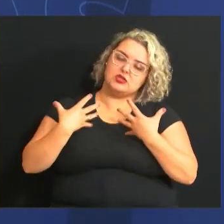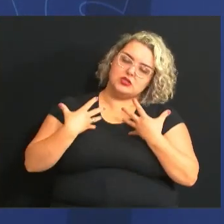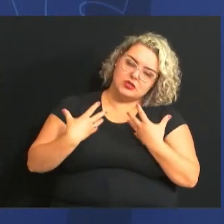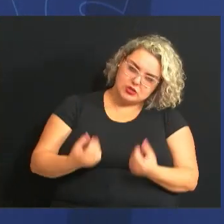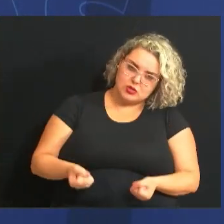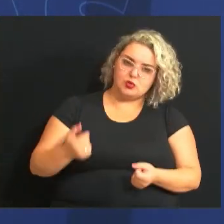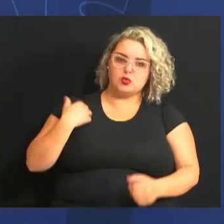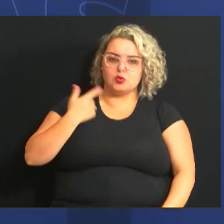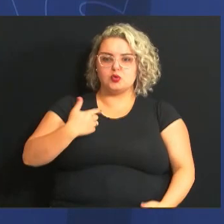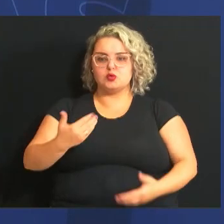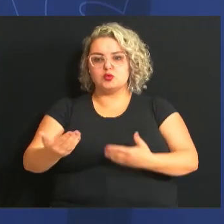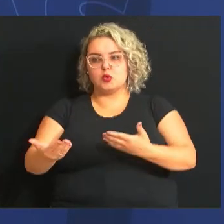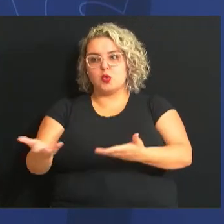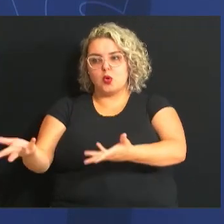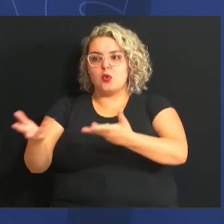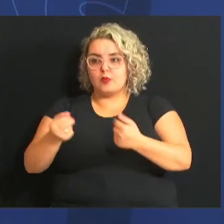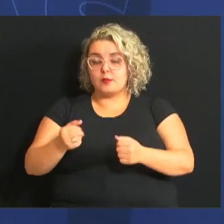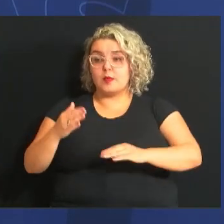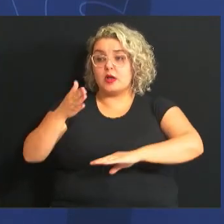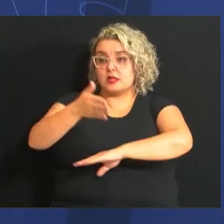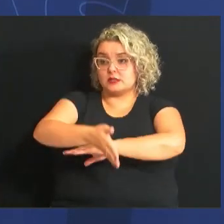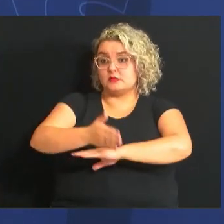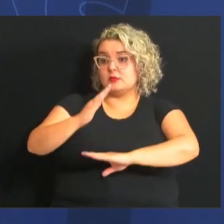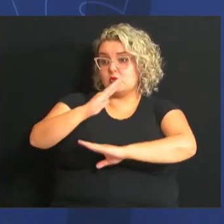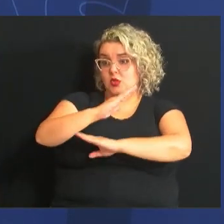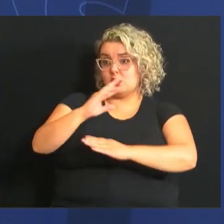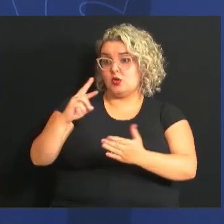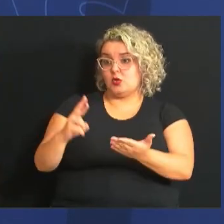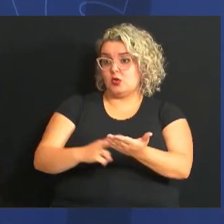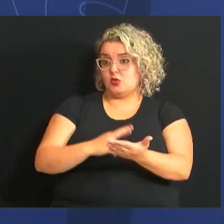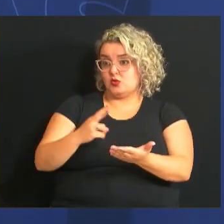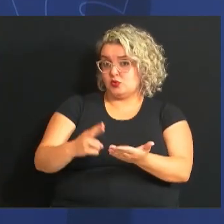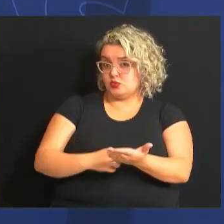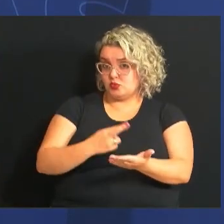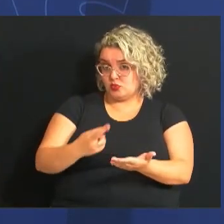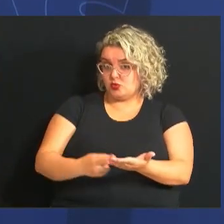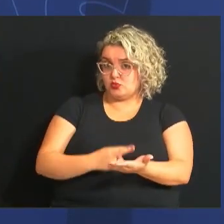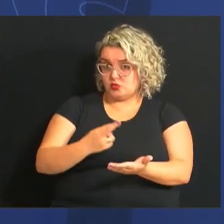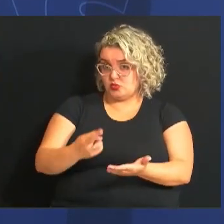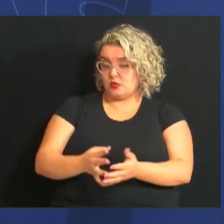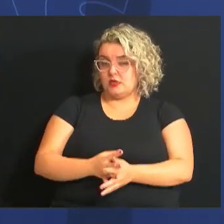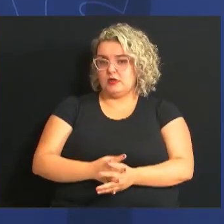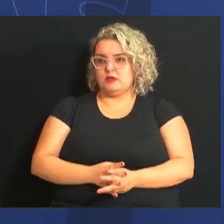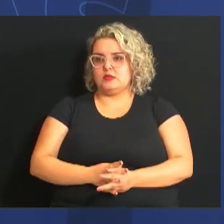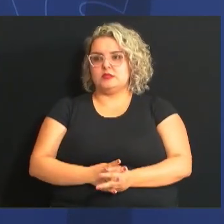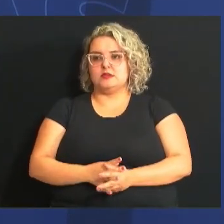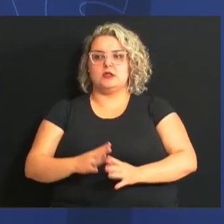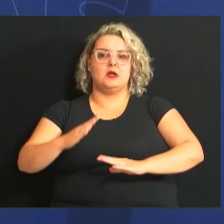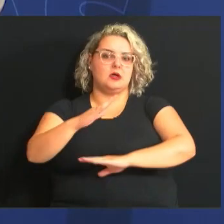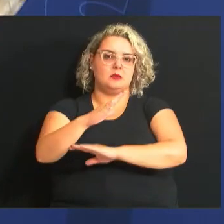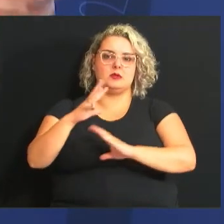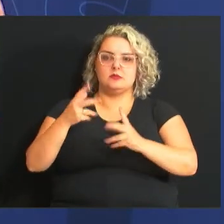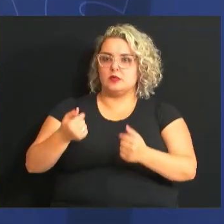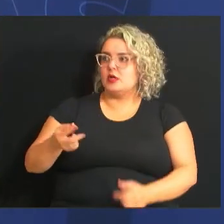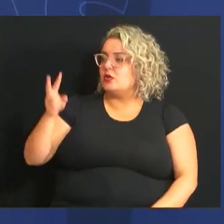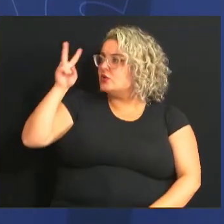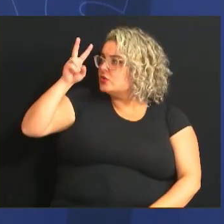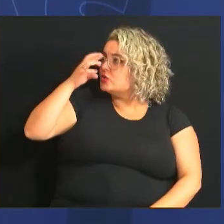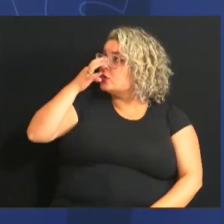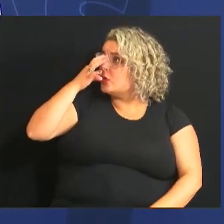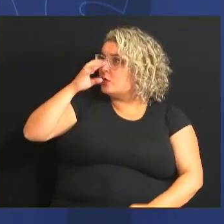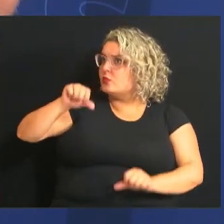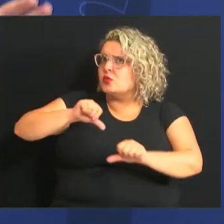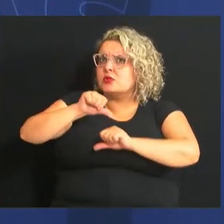do Câmara Total. Então, Gustavo, histórias de pessoas passando por dificuldades, às vezes mudança de